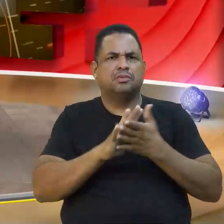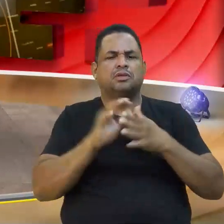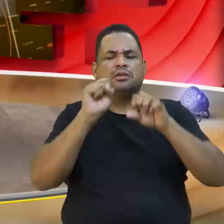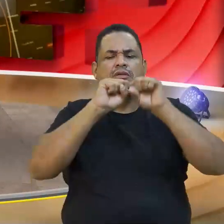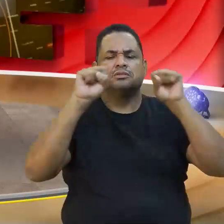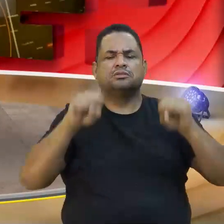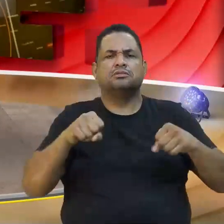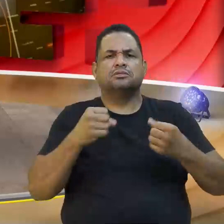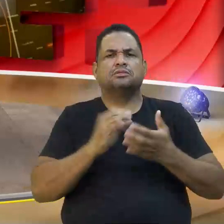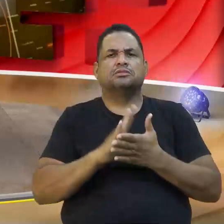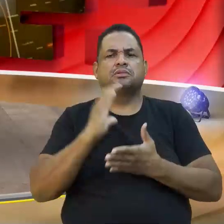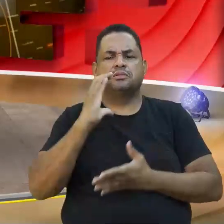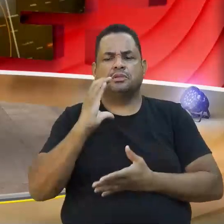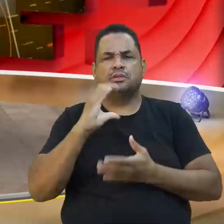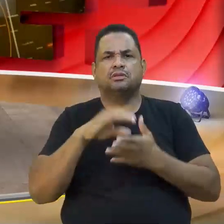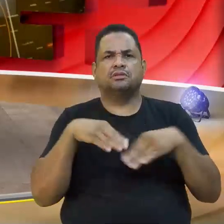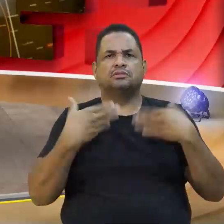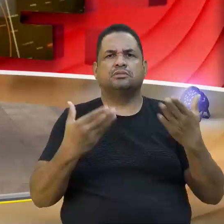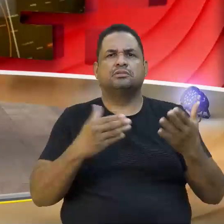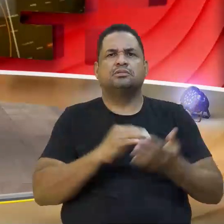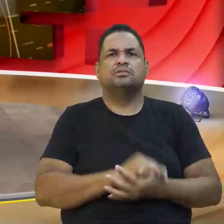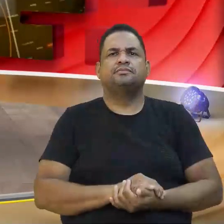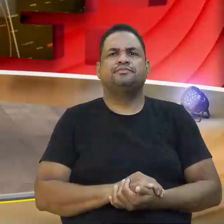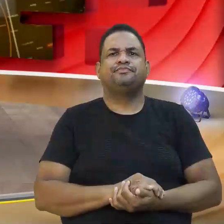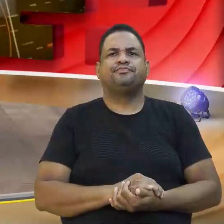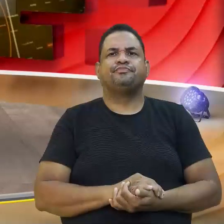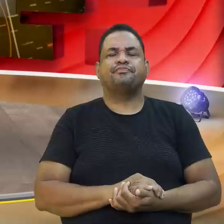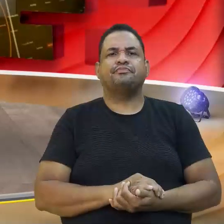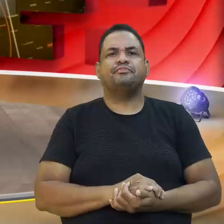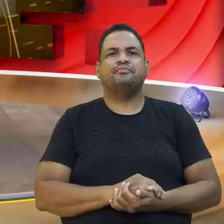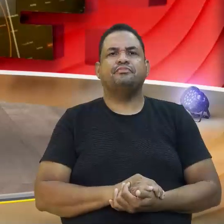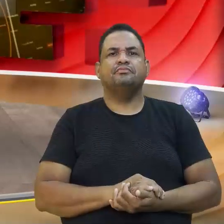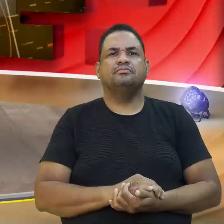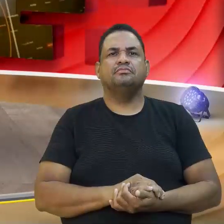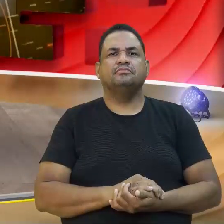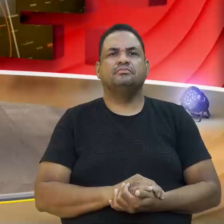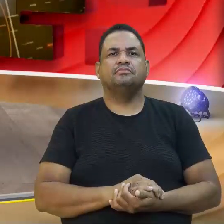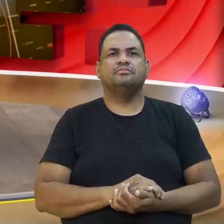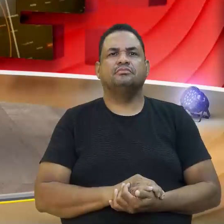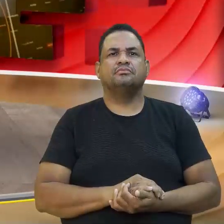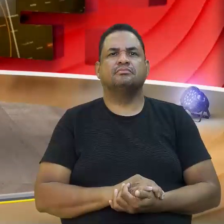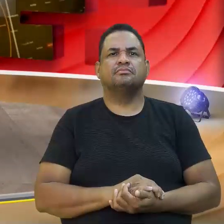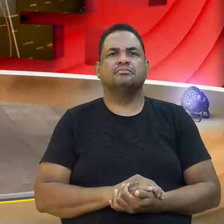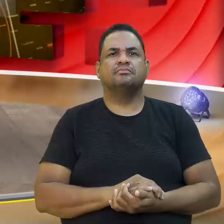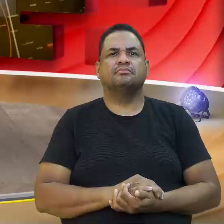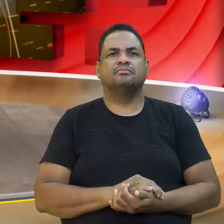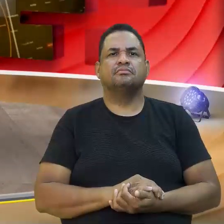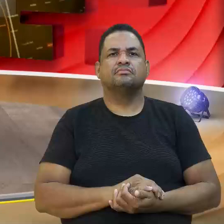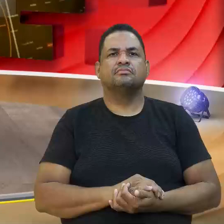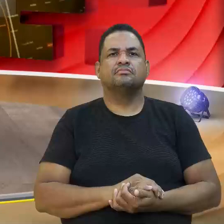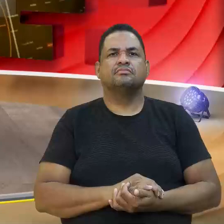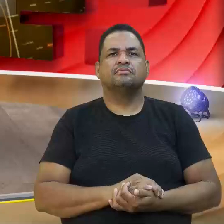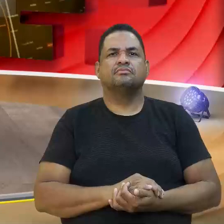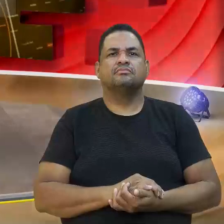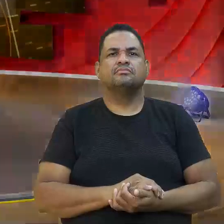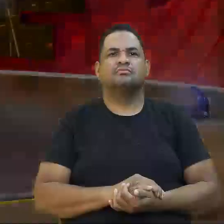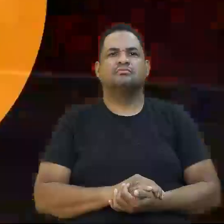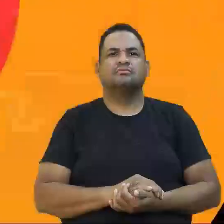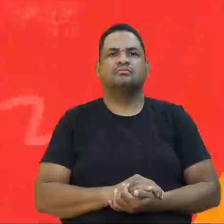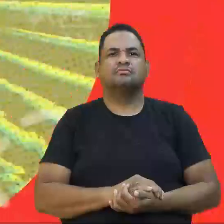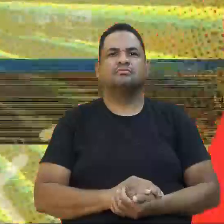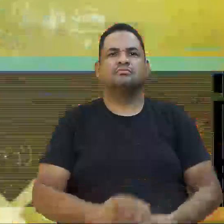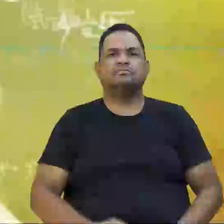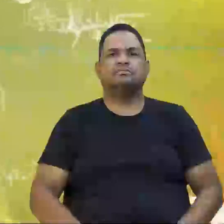lembrar. Vai lembrar. Na hora que você se conectar aí com o assunto, você vai lembrar, tá? Então, solta a vinheta do quiz.